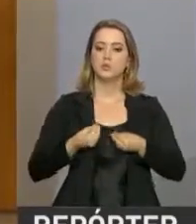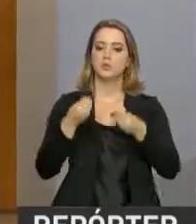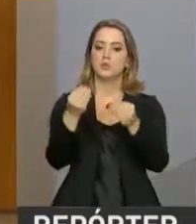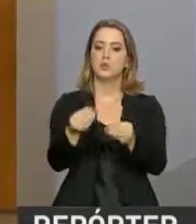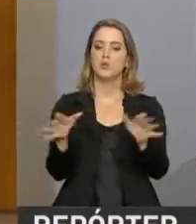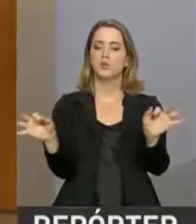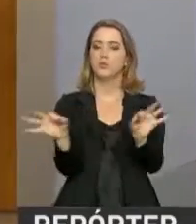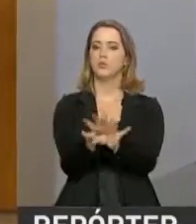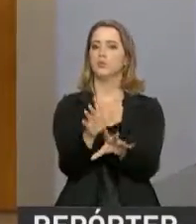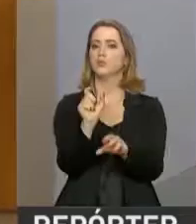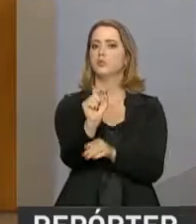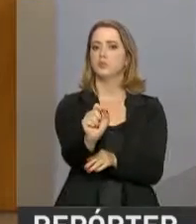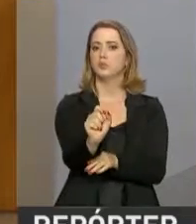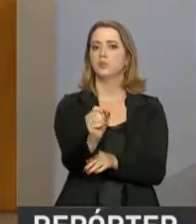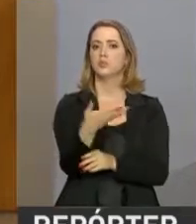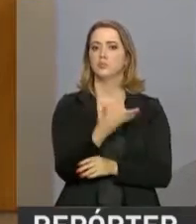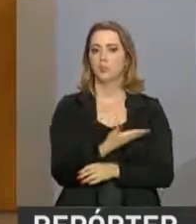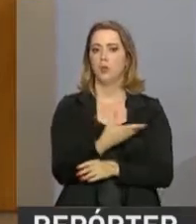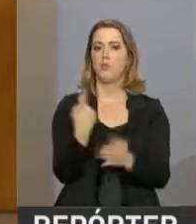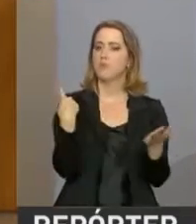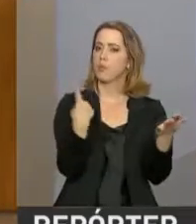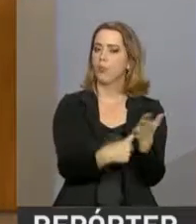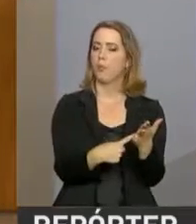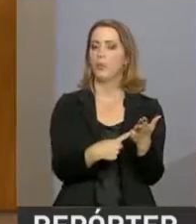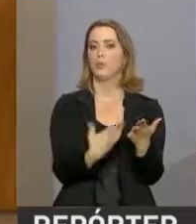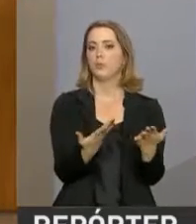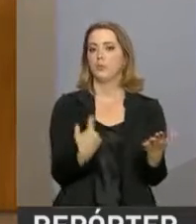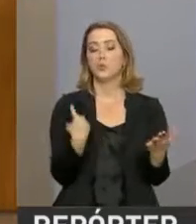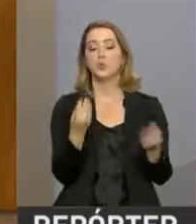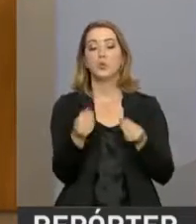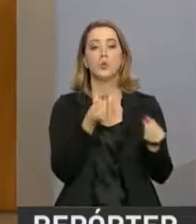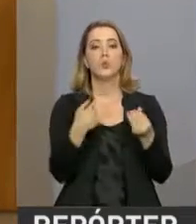formato final desse acordo e como que